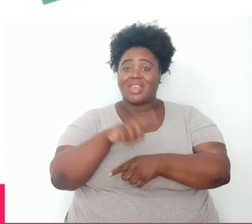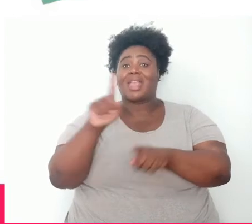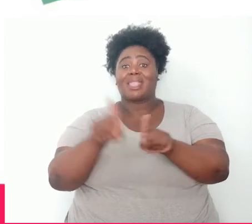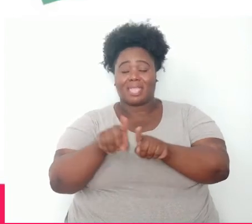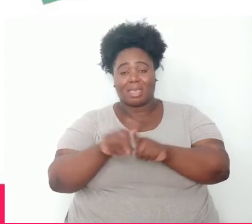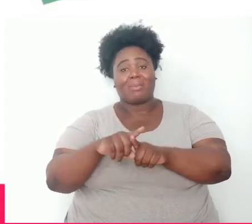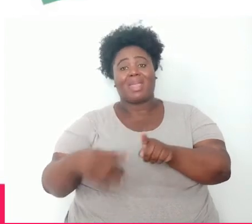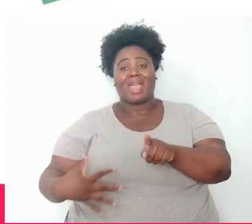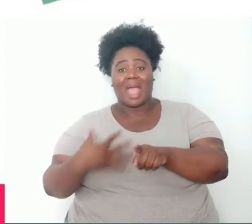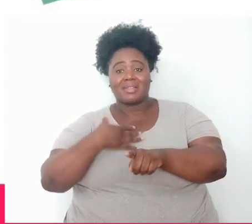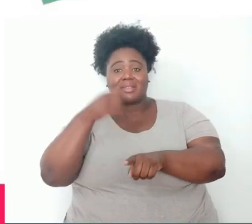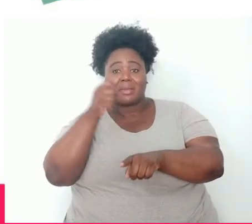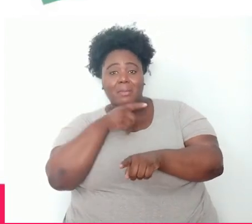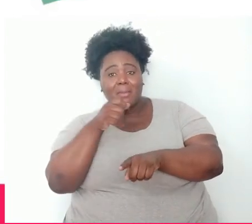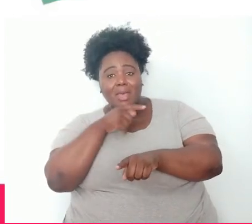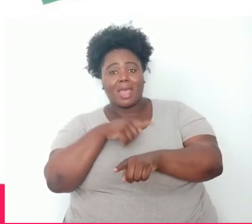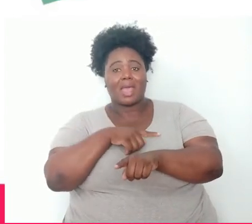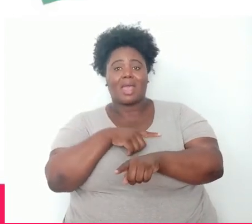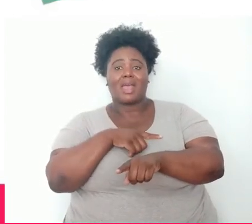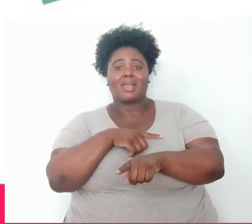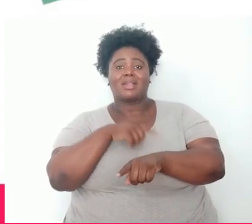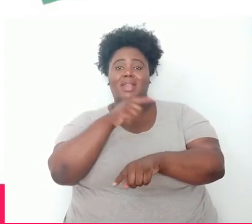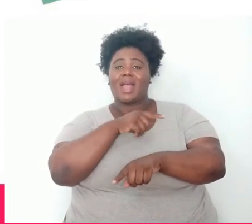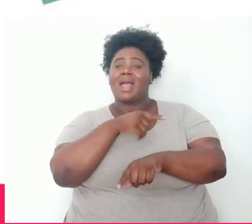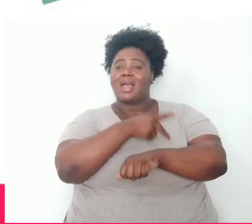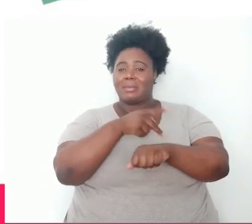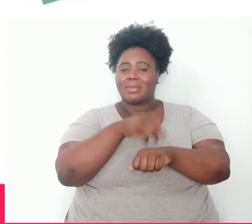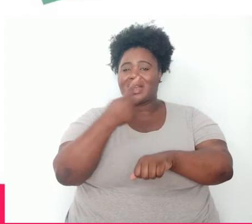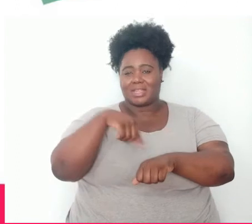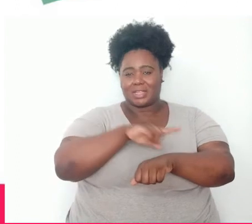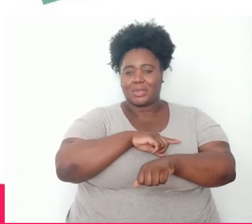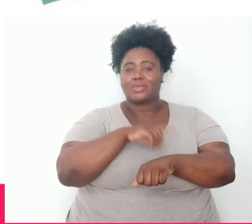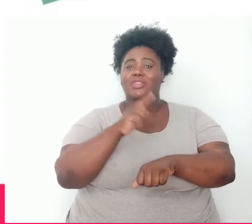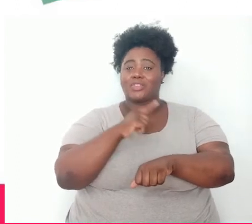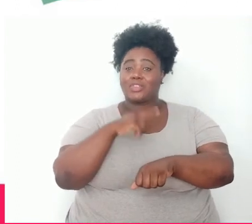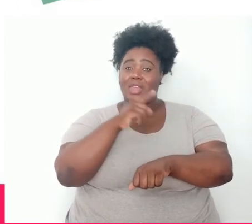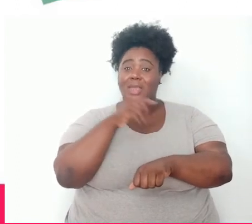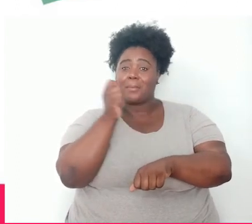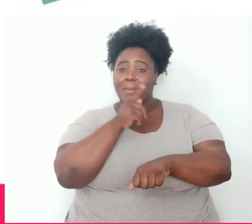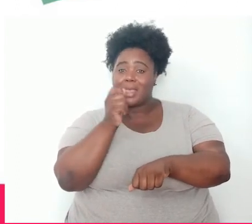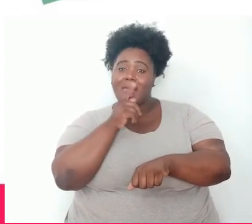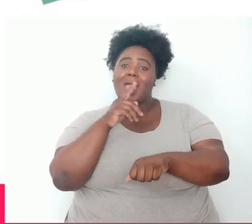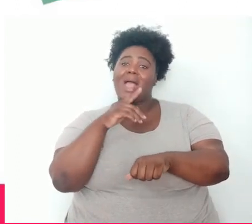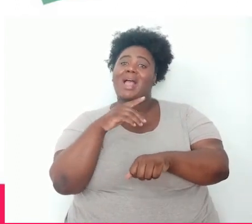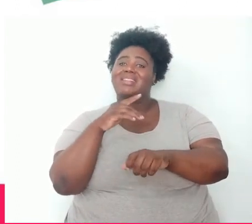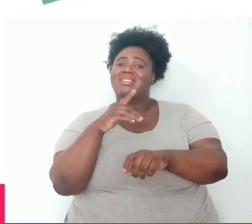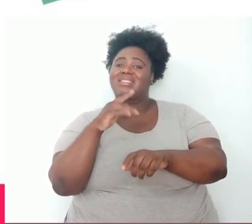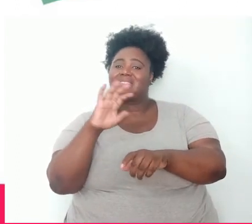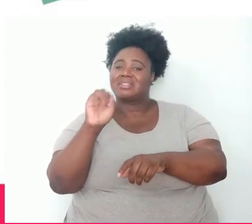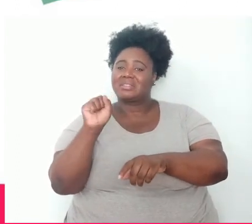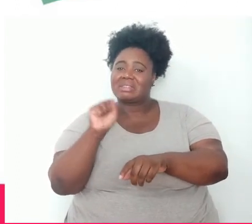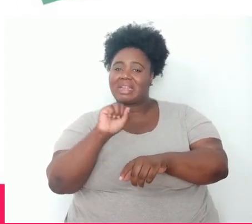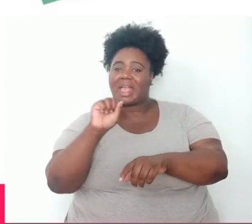racista no quadro da Praça é Nossa, tinham piadas de cunho homofóbicos, né, machistas. Então,